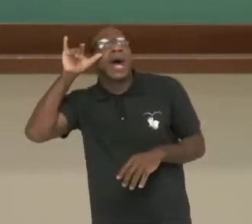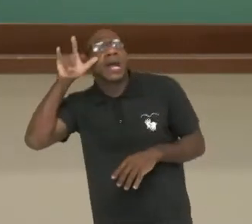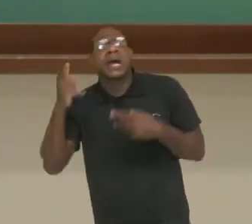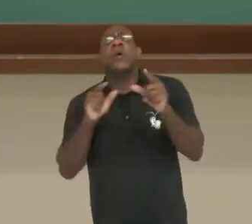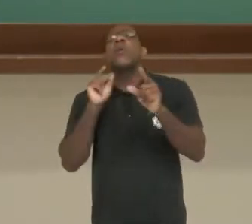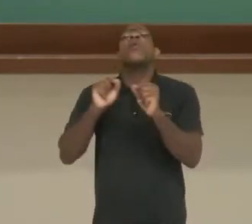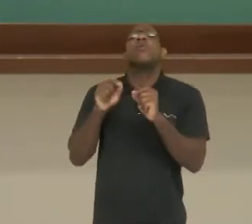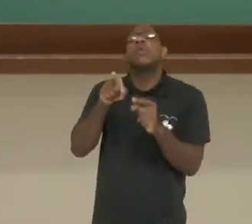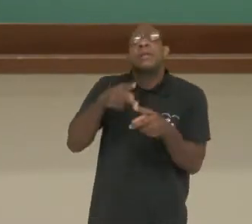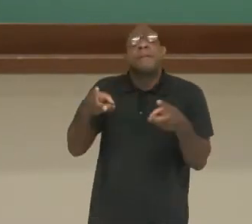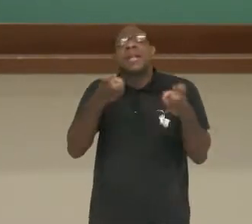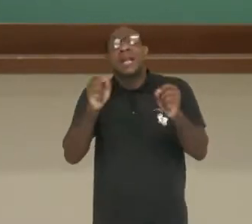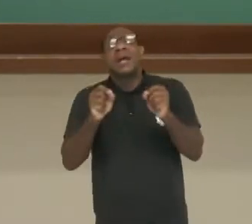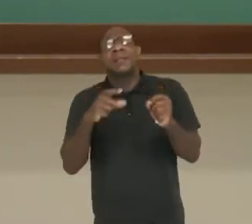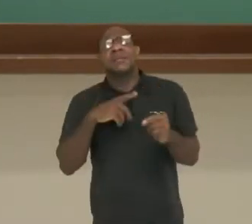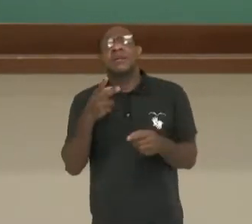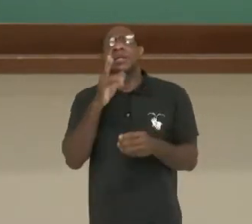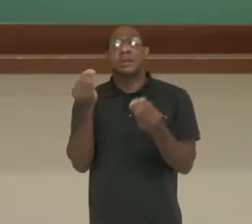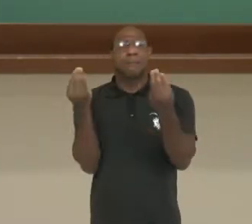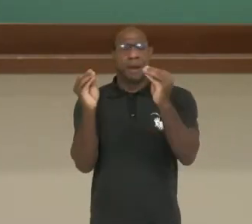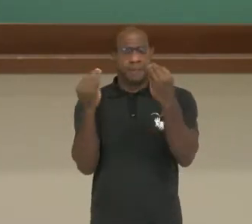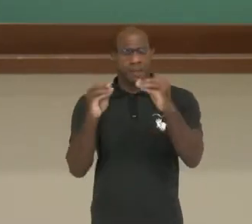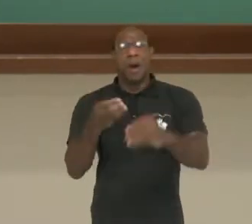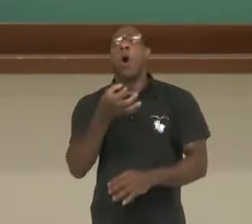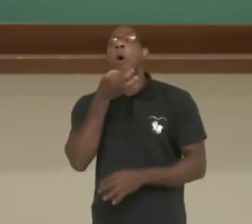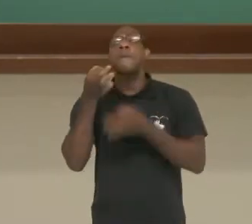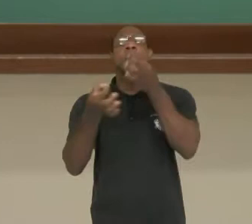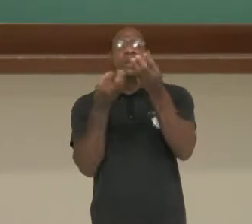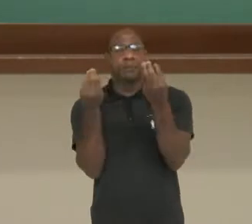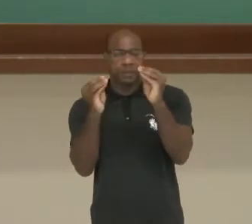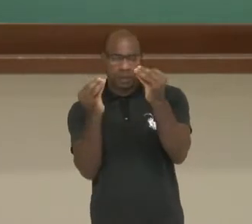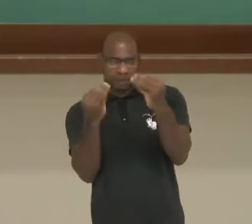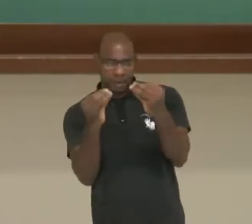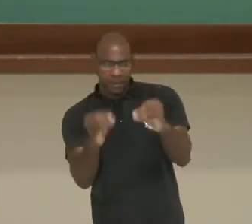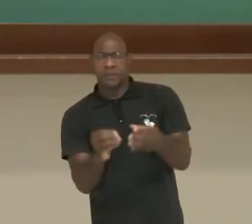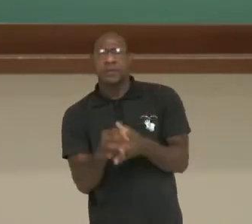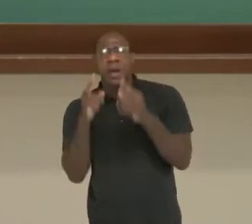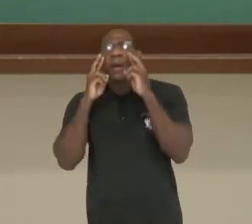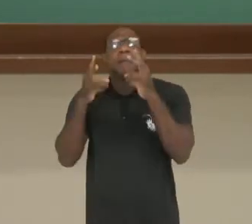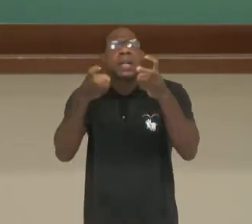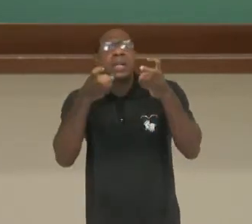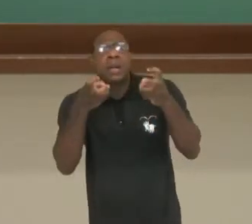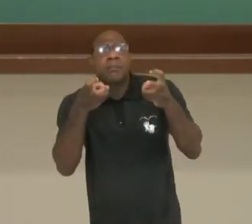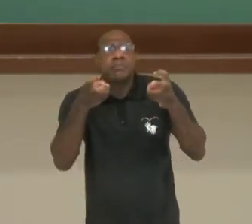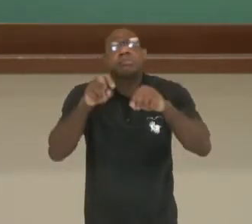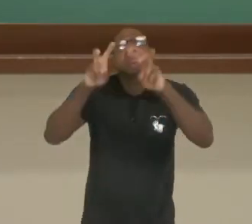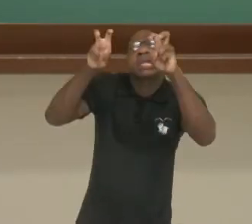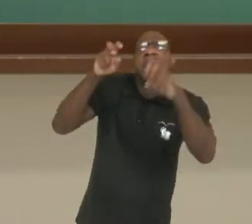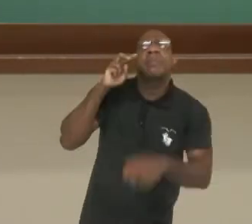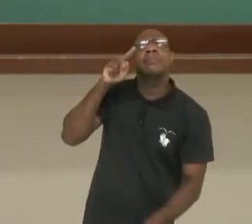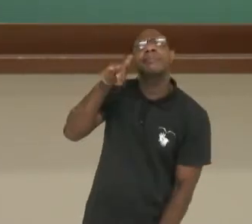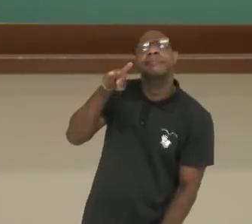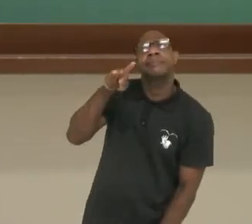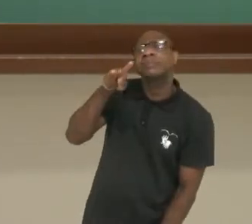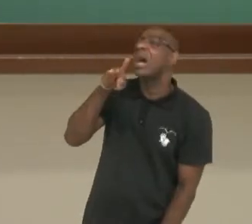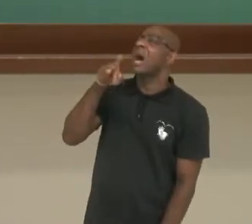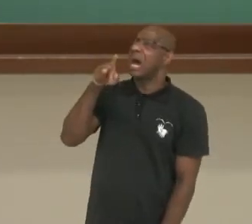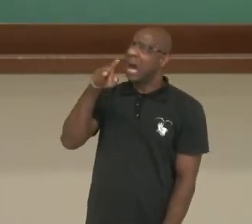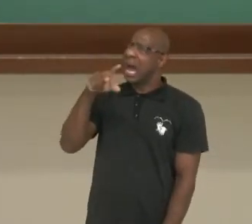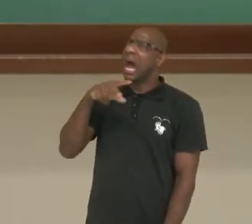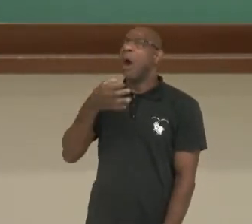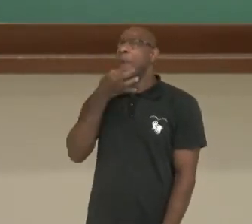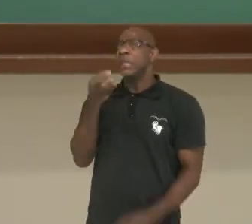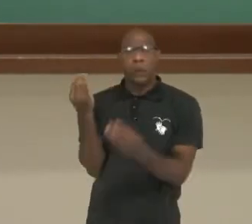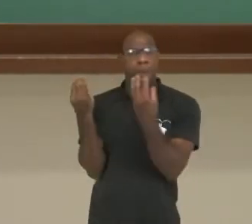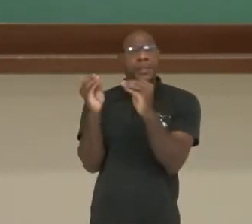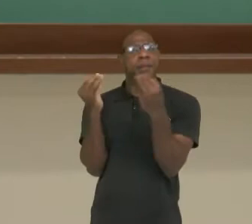vocês percebem os momentos em que vocês acabam sendo instigados, sendo solicitados a dar opinião a respeito de algum tema,